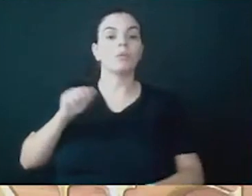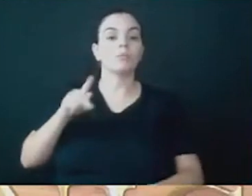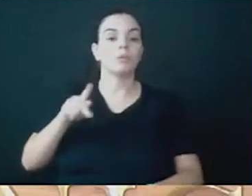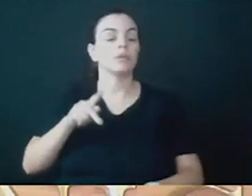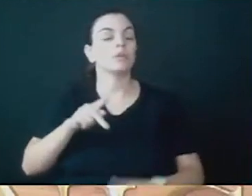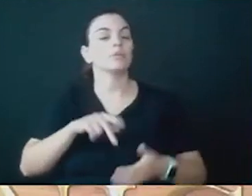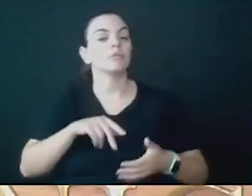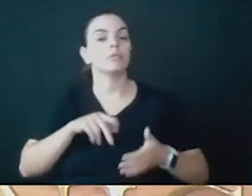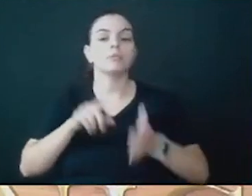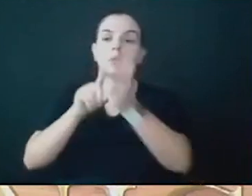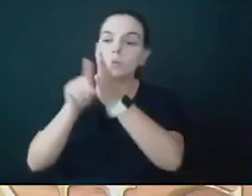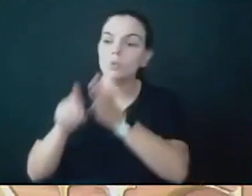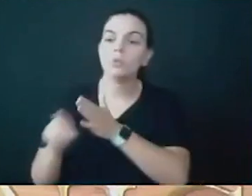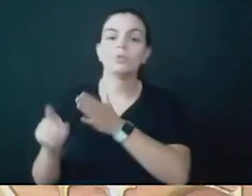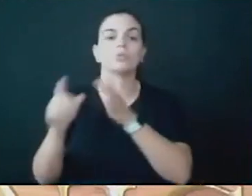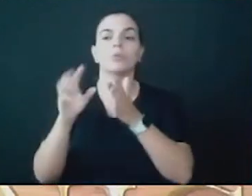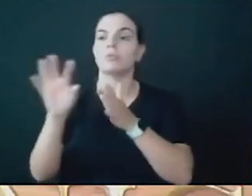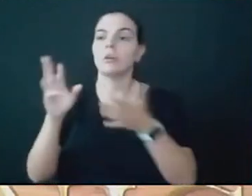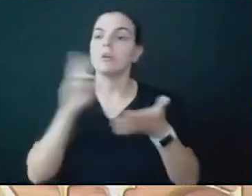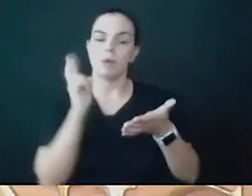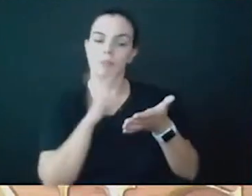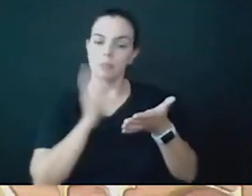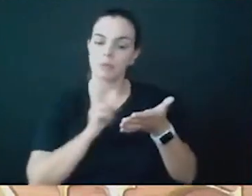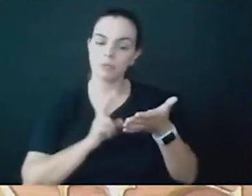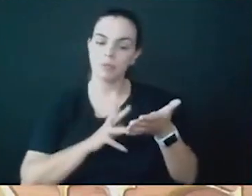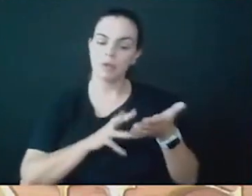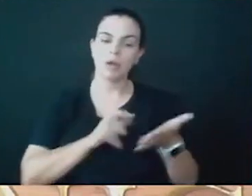dessas colocações, e nos comprometemos,